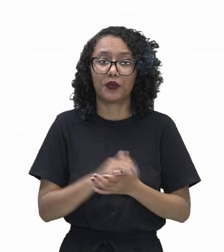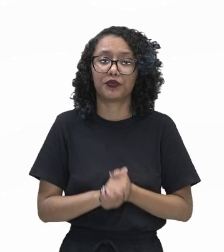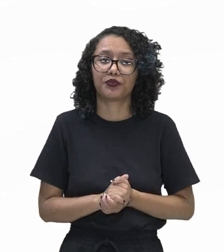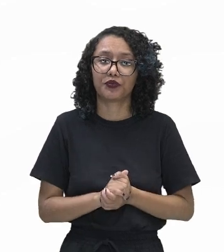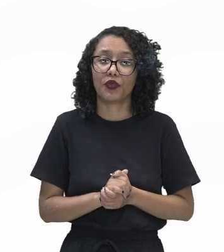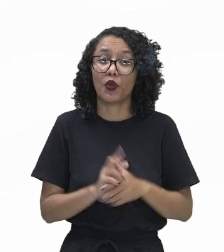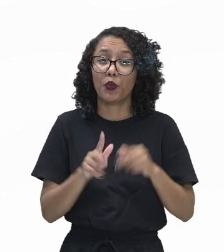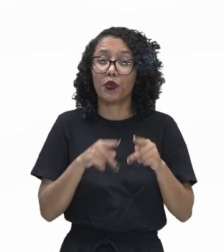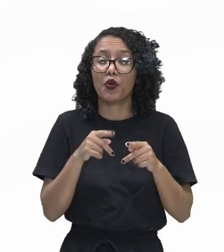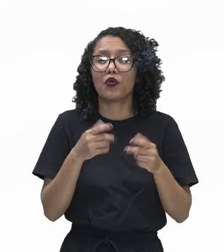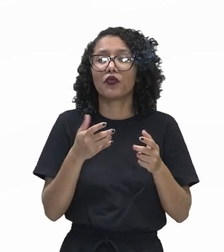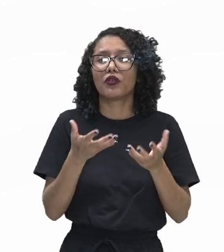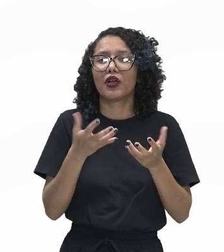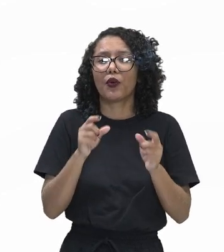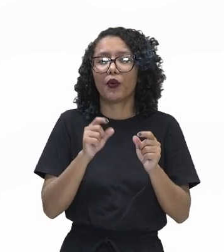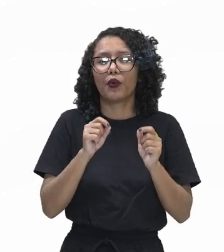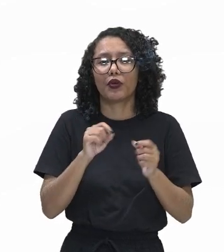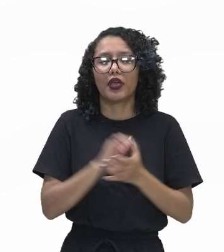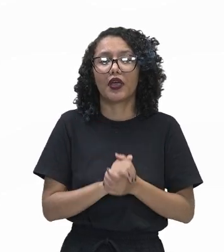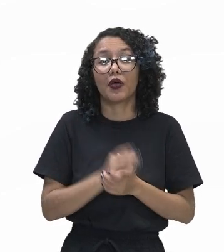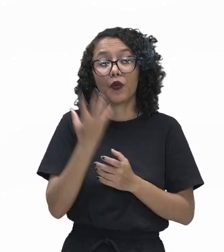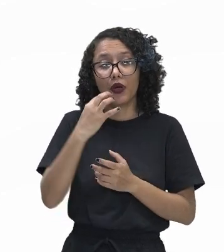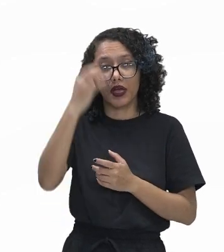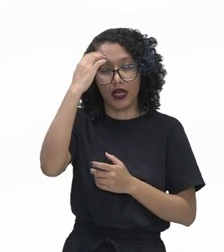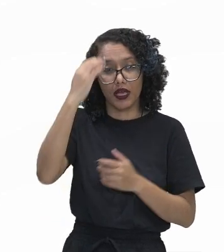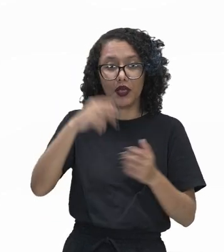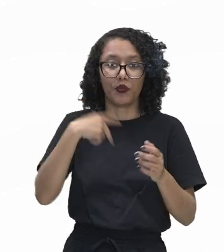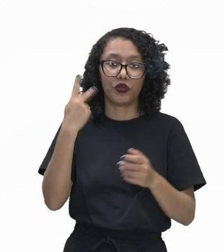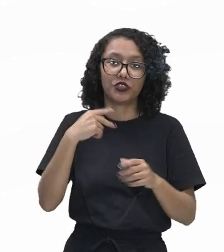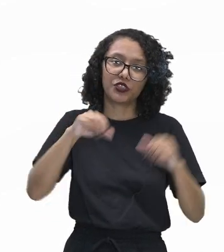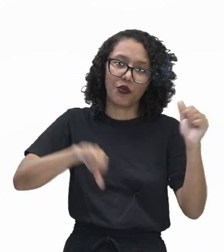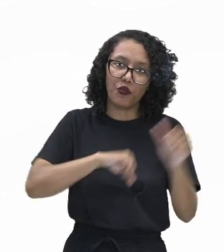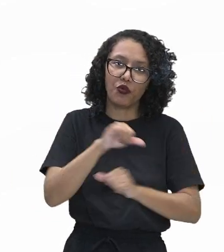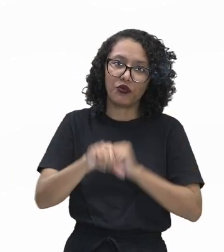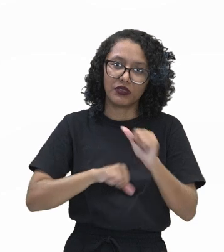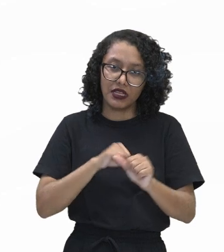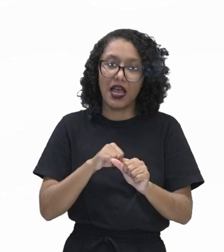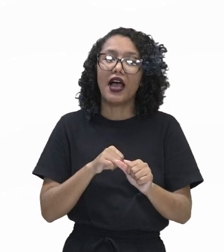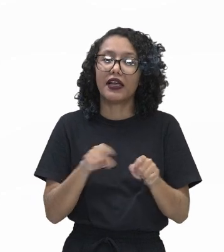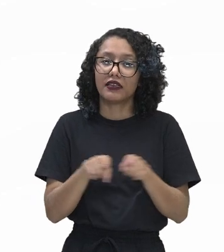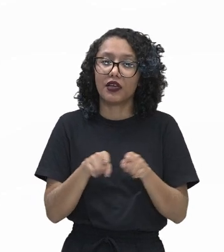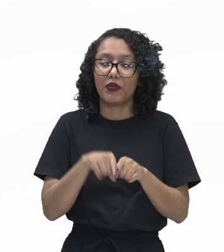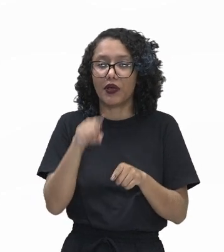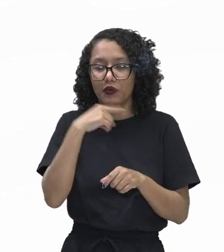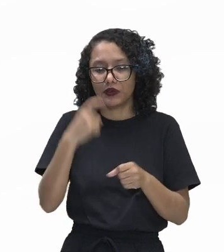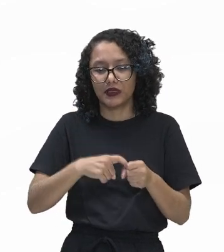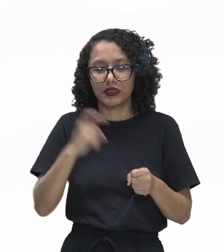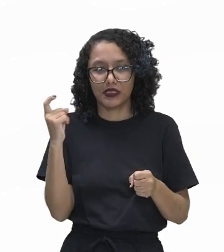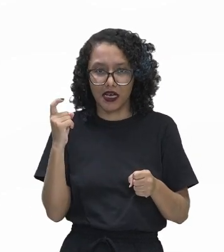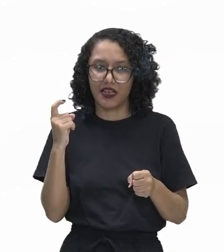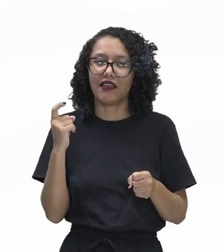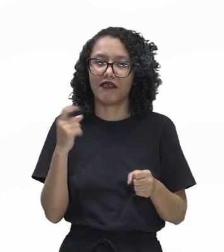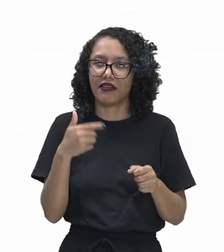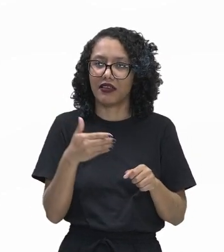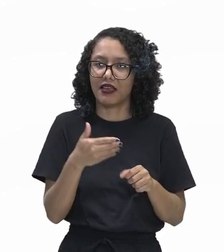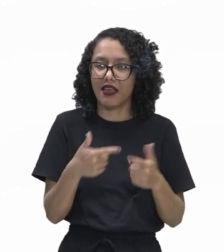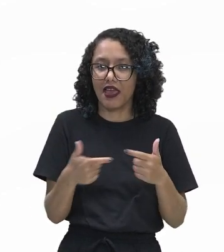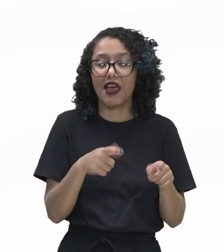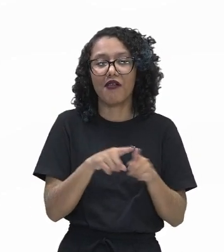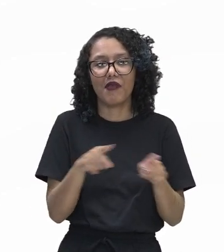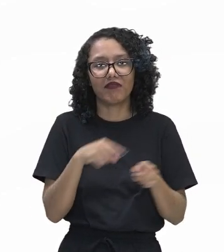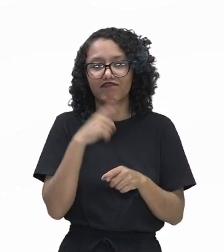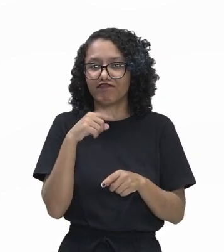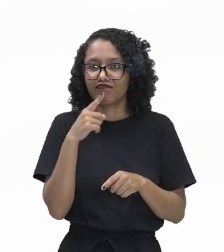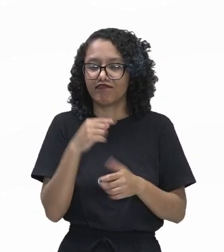czar mudasse a política na Rússia, retirasse a Rússia da guerra, e isso não aconteceu. Então,